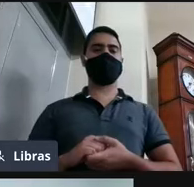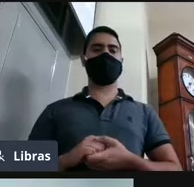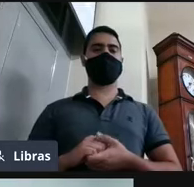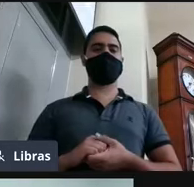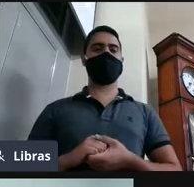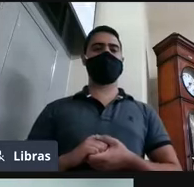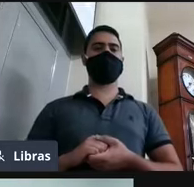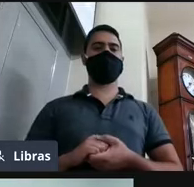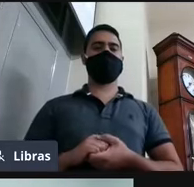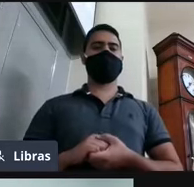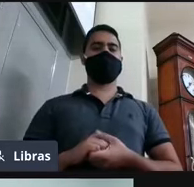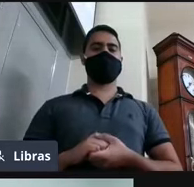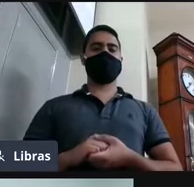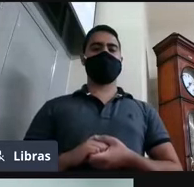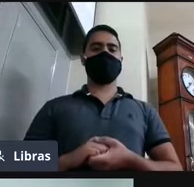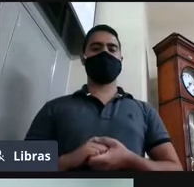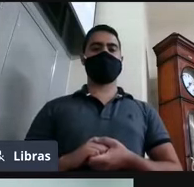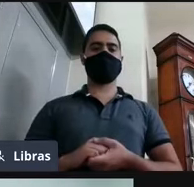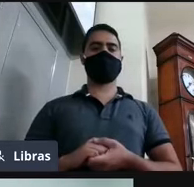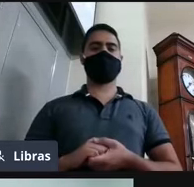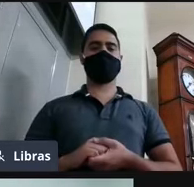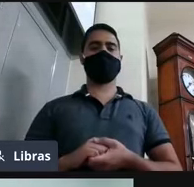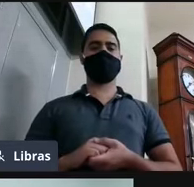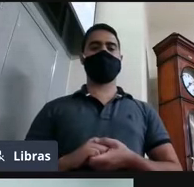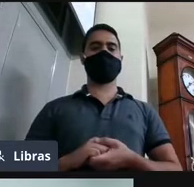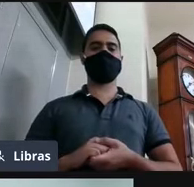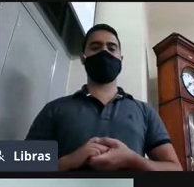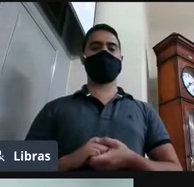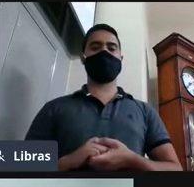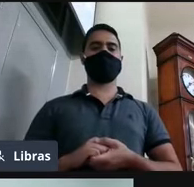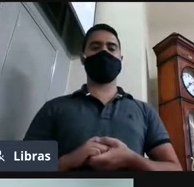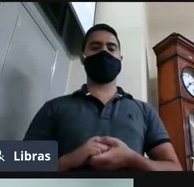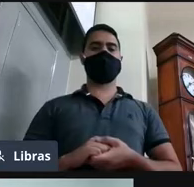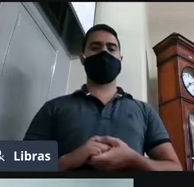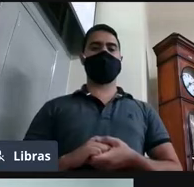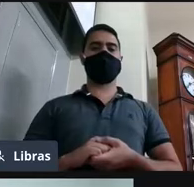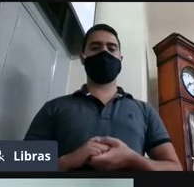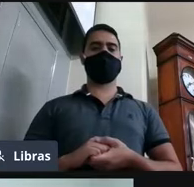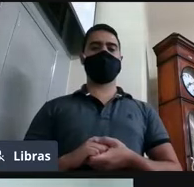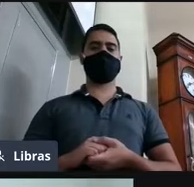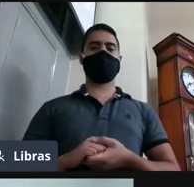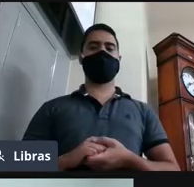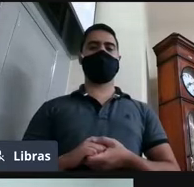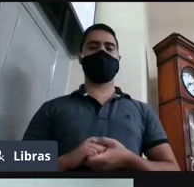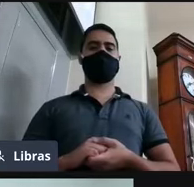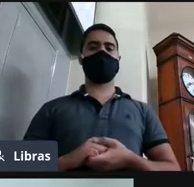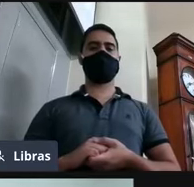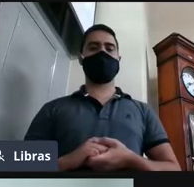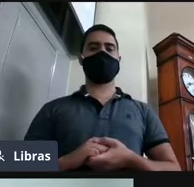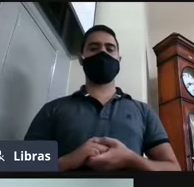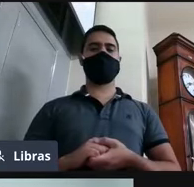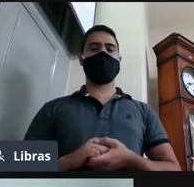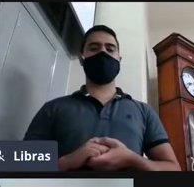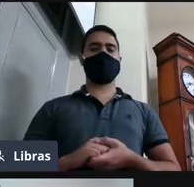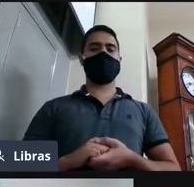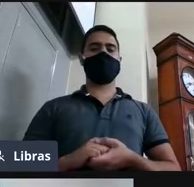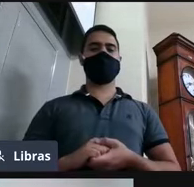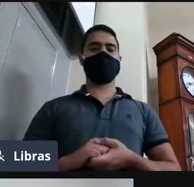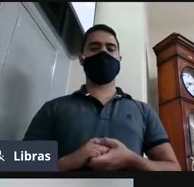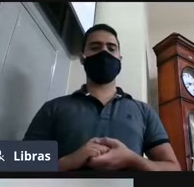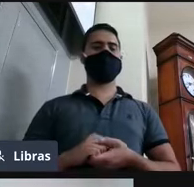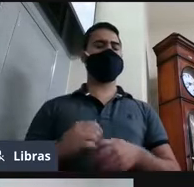impropriedades, na qual a gente cita previdência própria do município, a gente cita